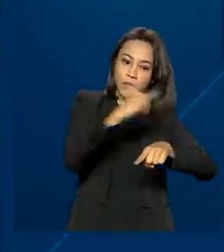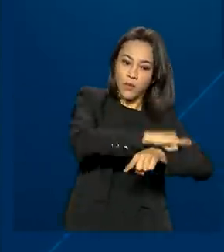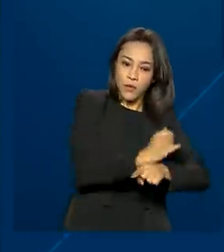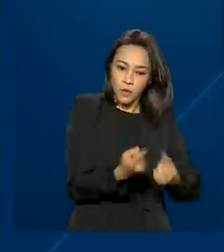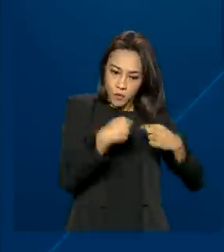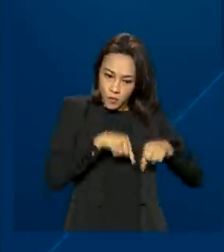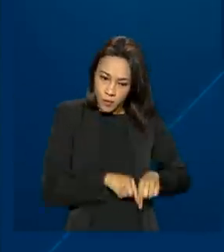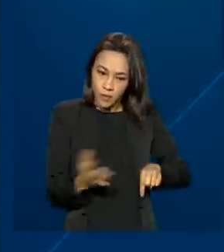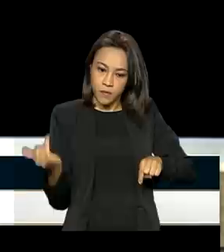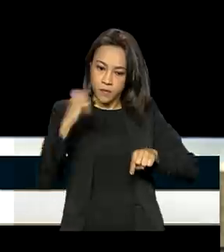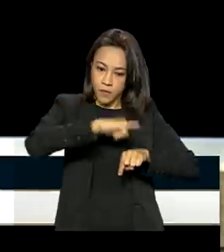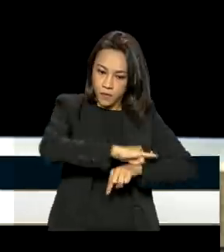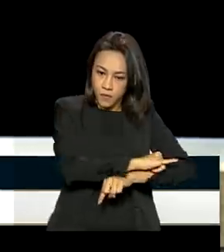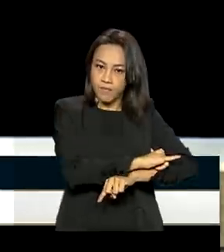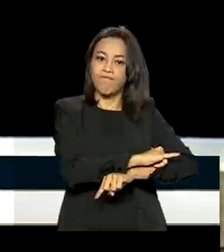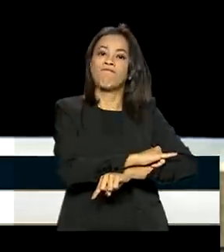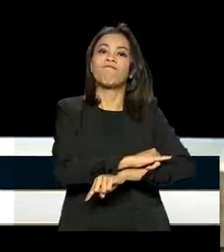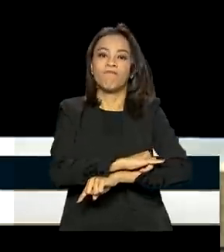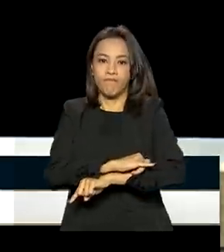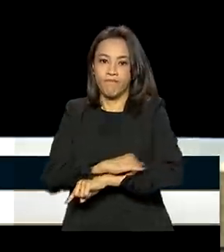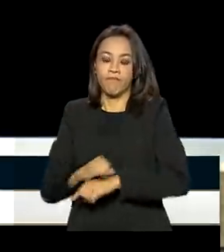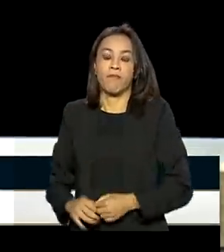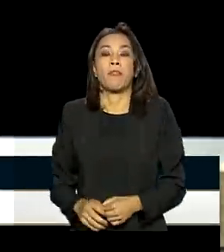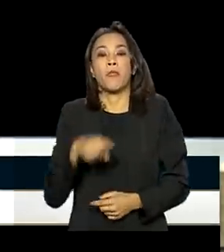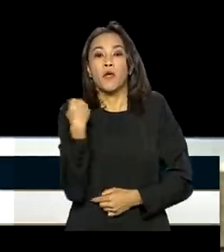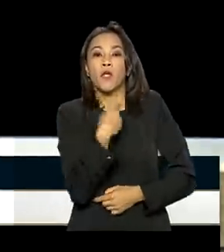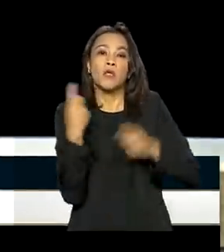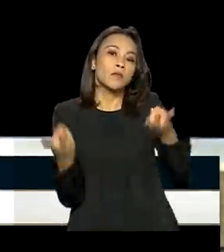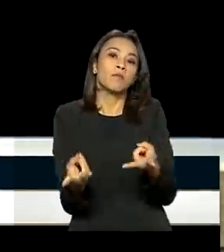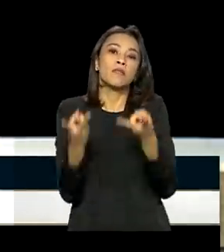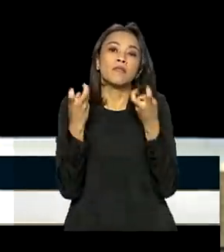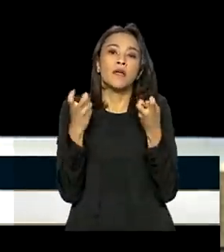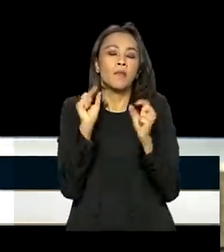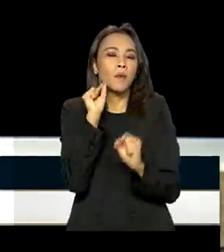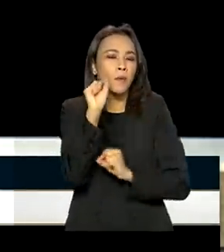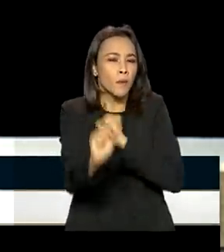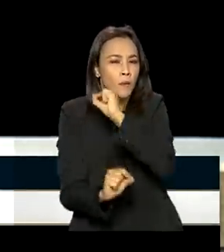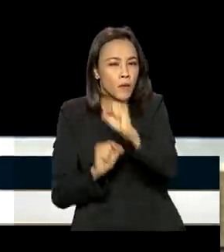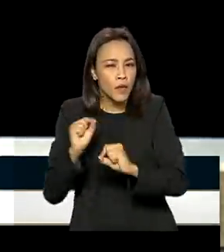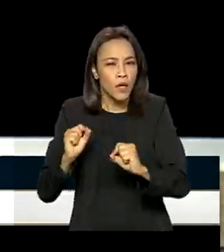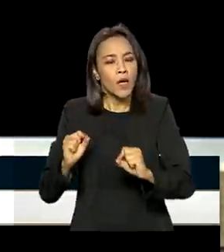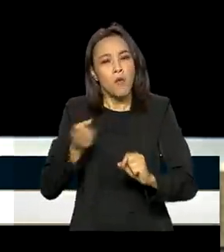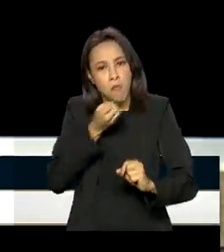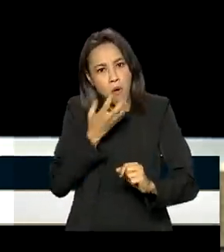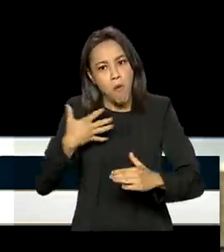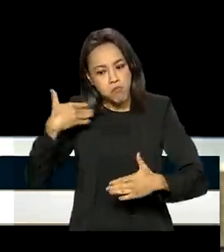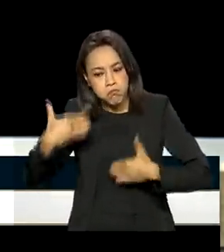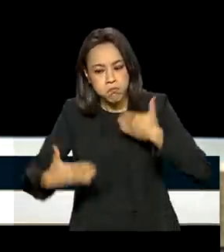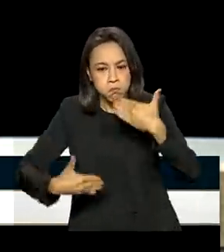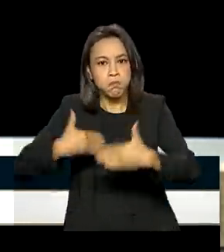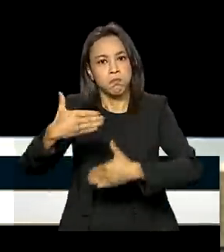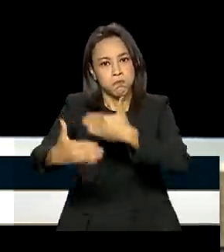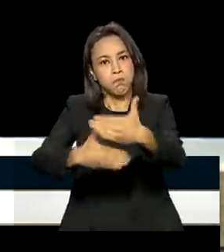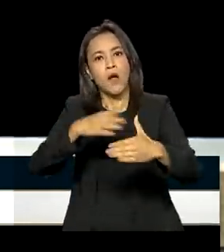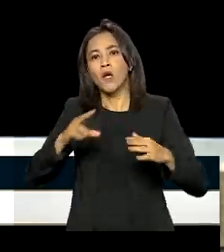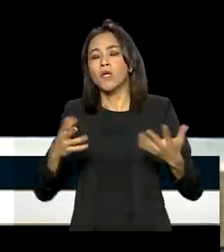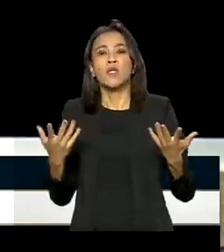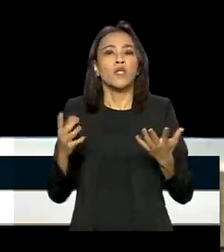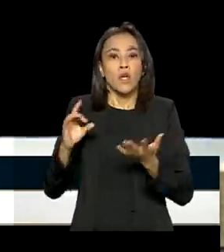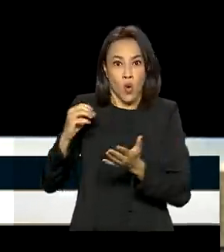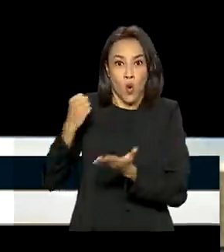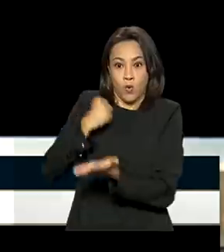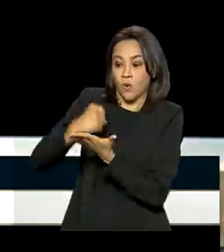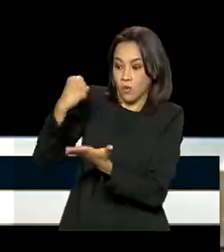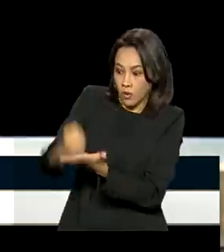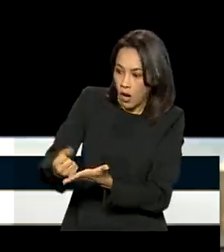no Rio Grande do Sul a gente percebe uma evolução muito grande principalmente no contexto não só dos